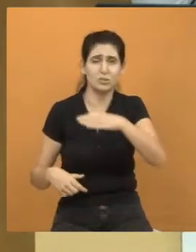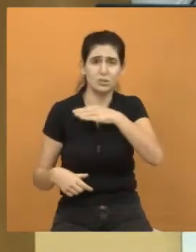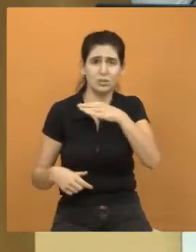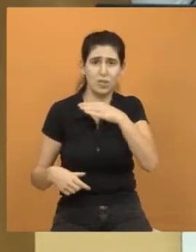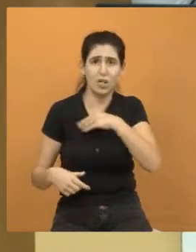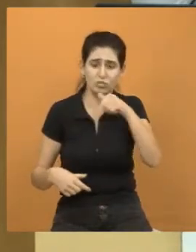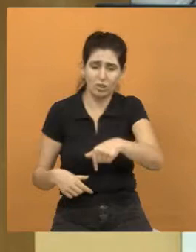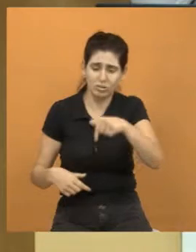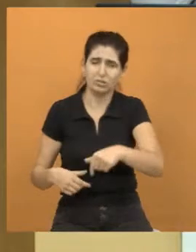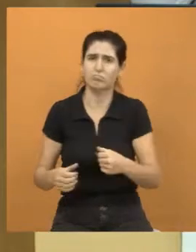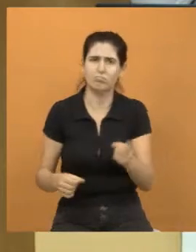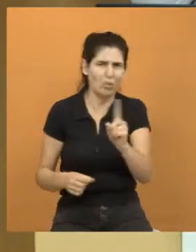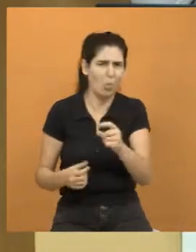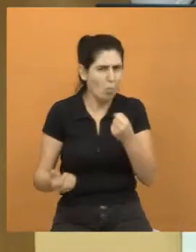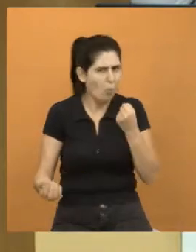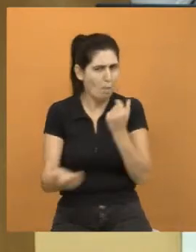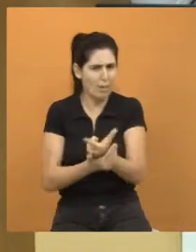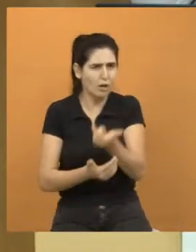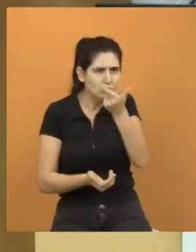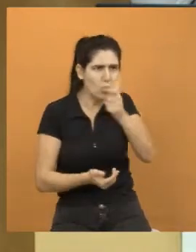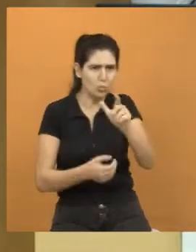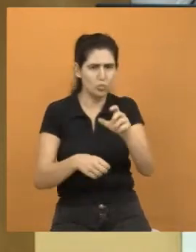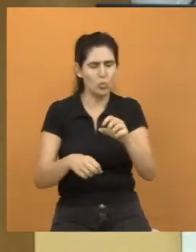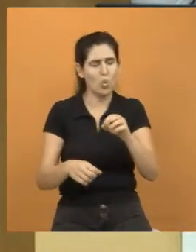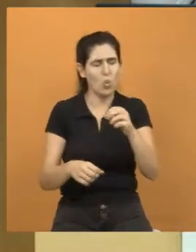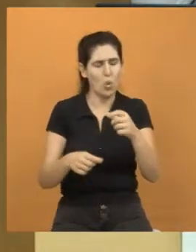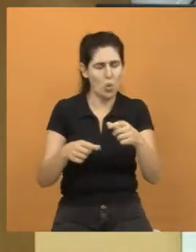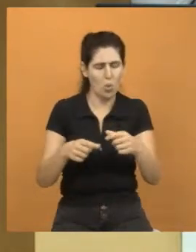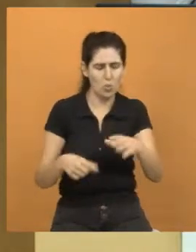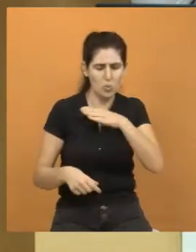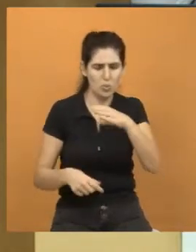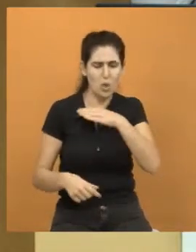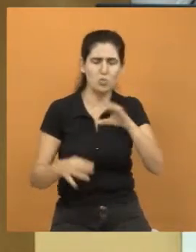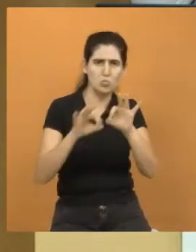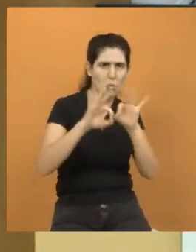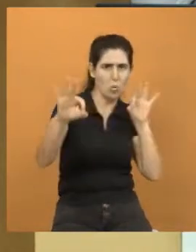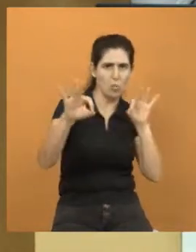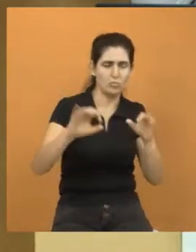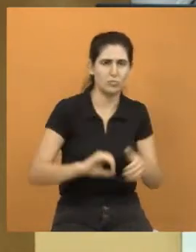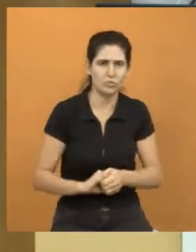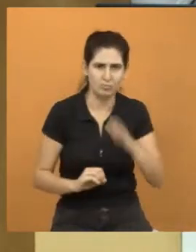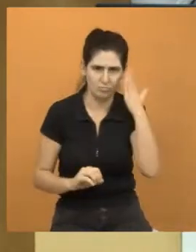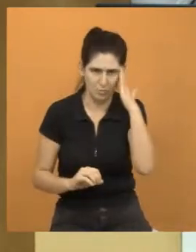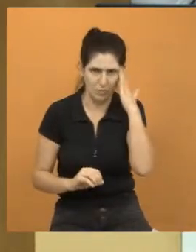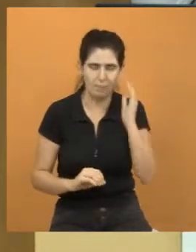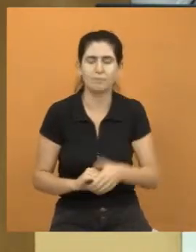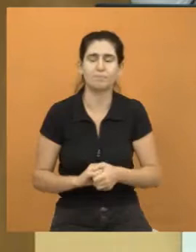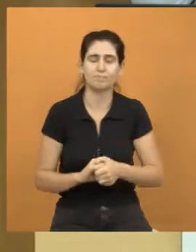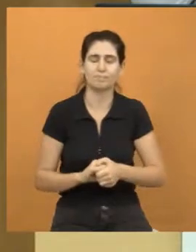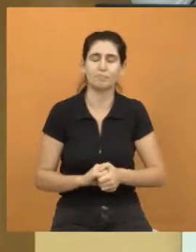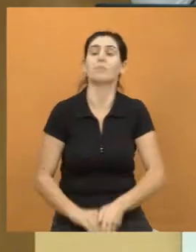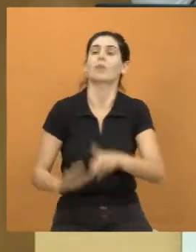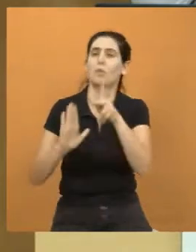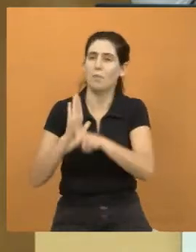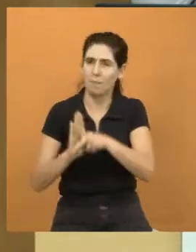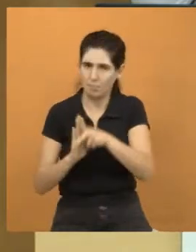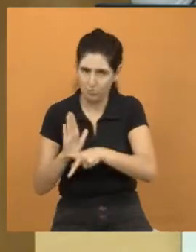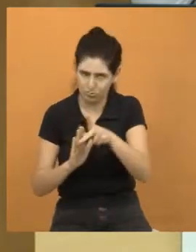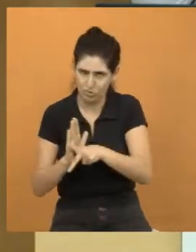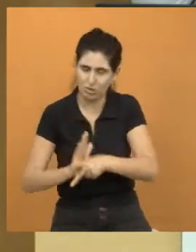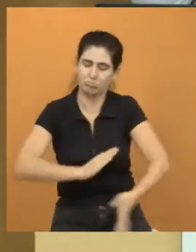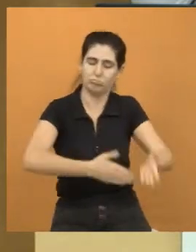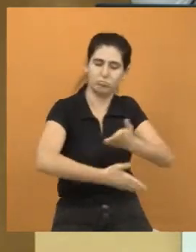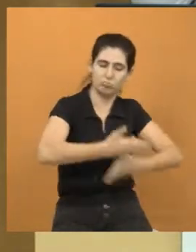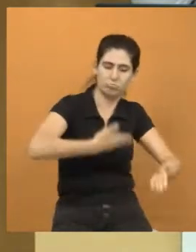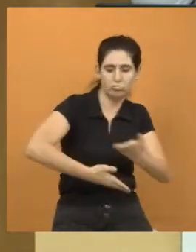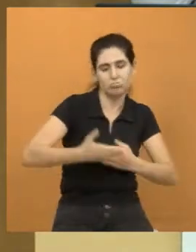Então, aqui fica esse desafio, nesse projeto do Programa de Mapeamento da Cadeia Produtiva de